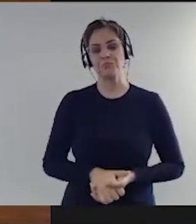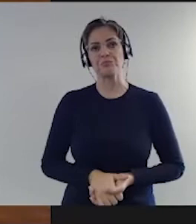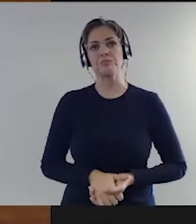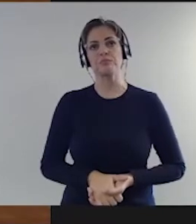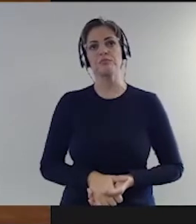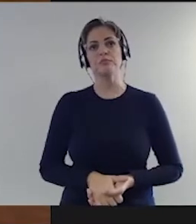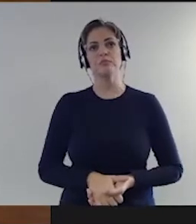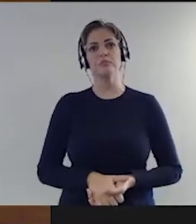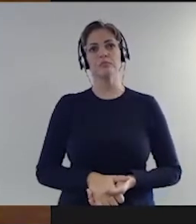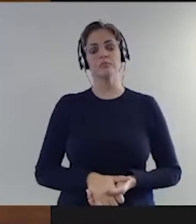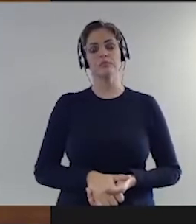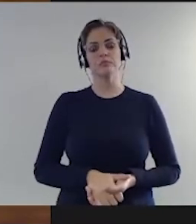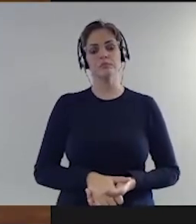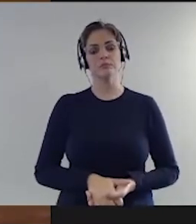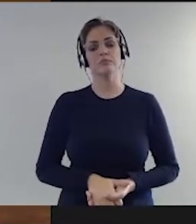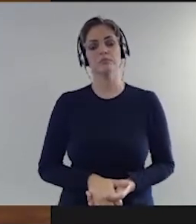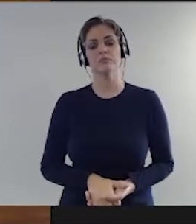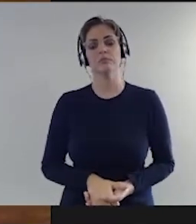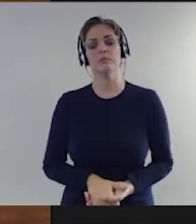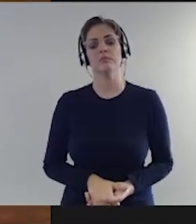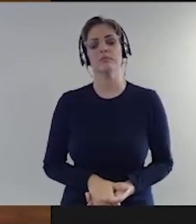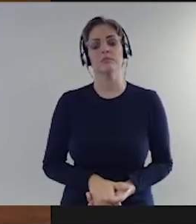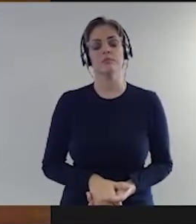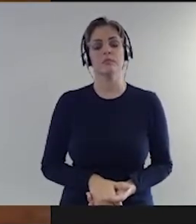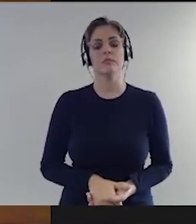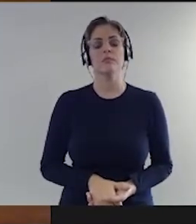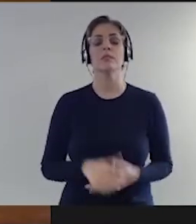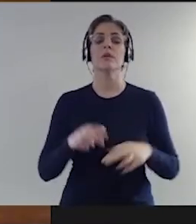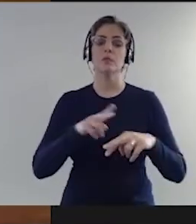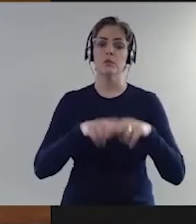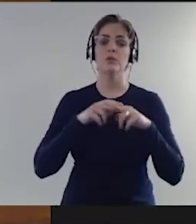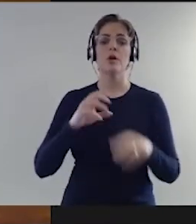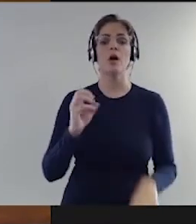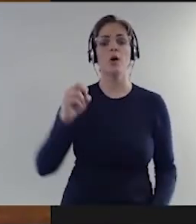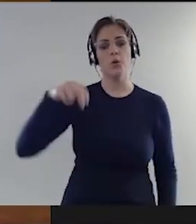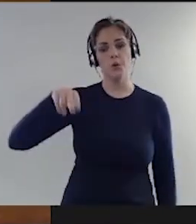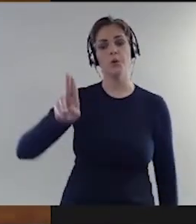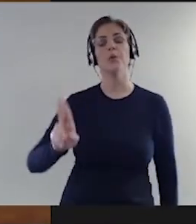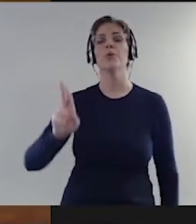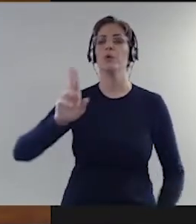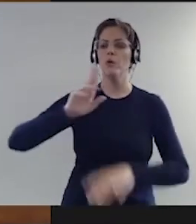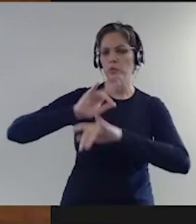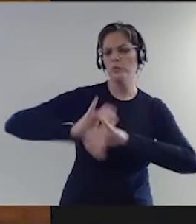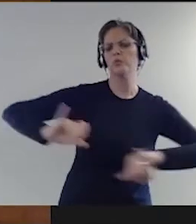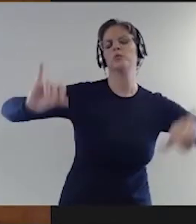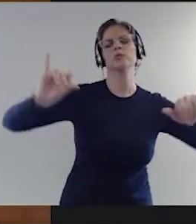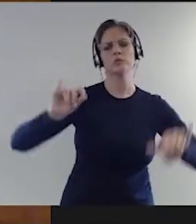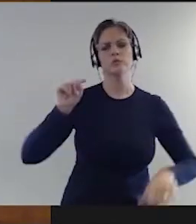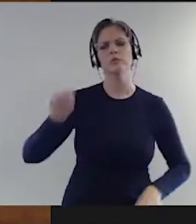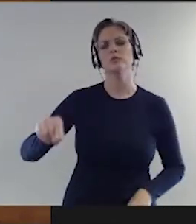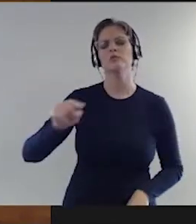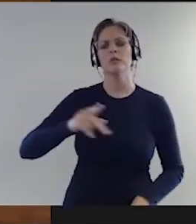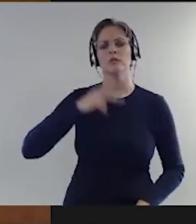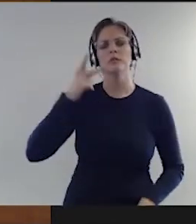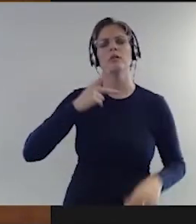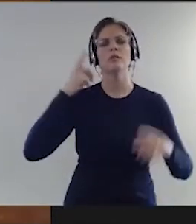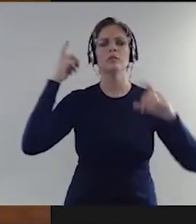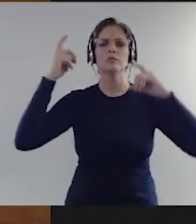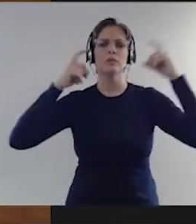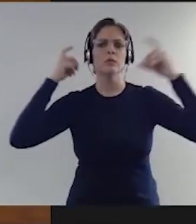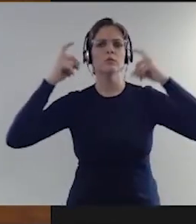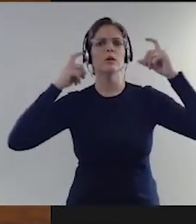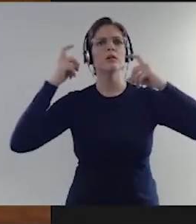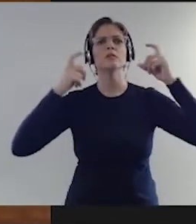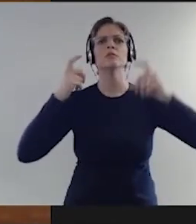fez que, inclusive, a ONU viesse a se manifestar indicando preocupação